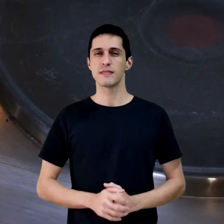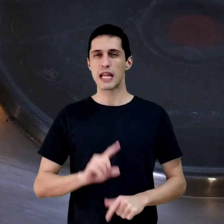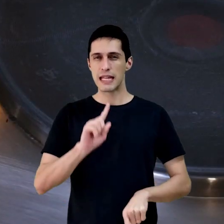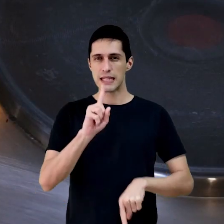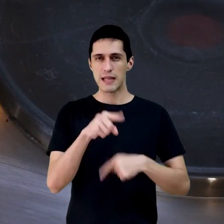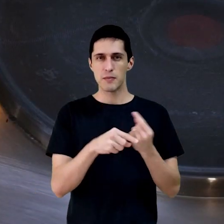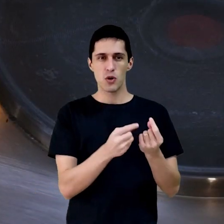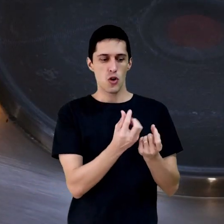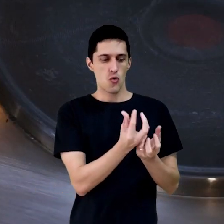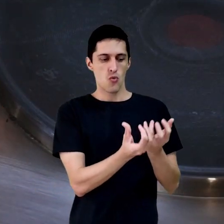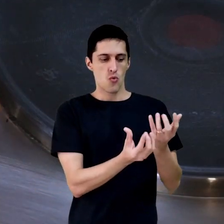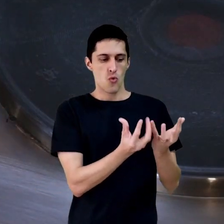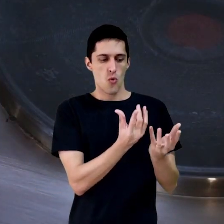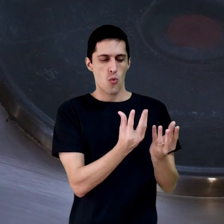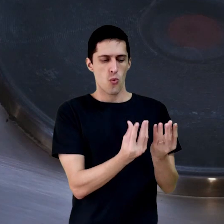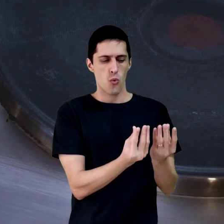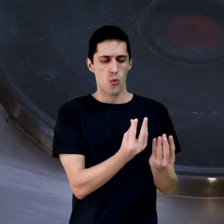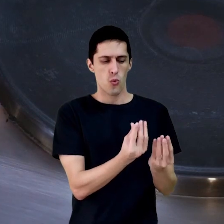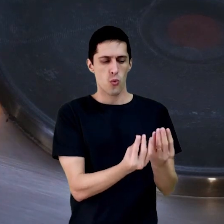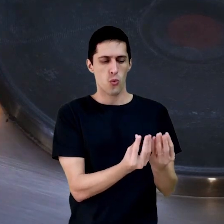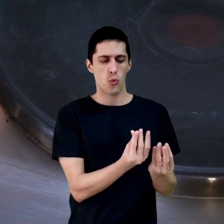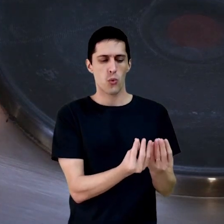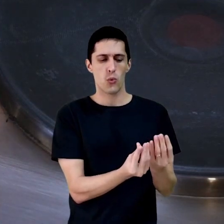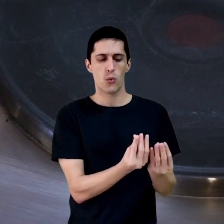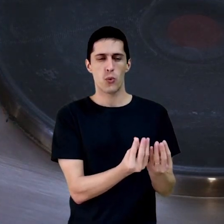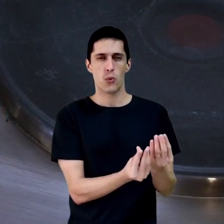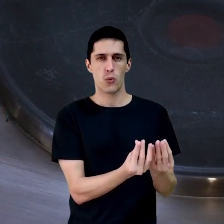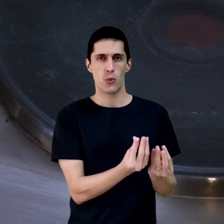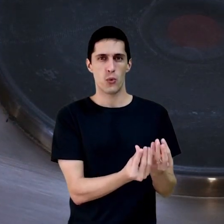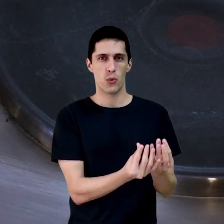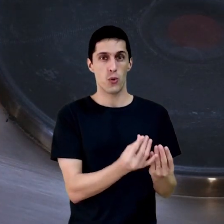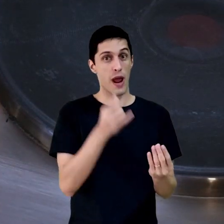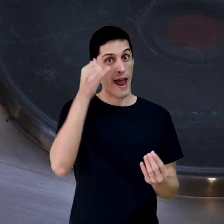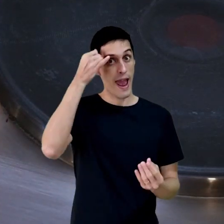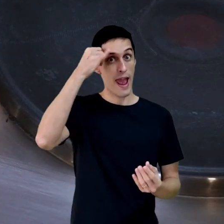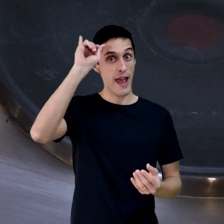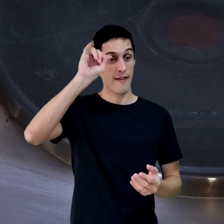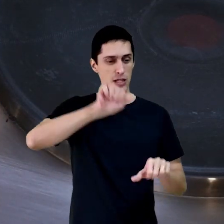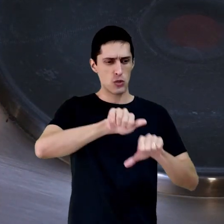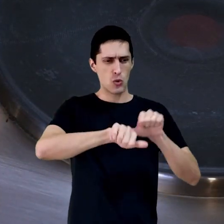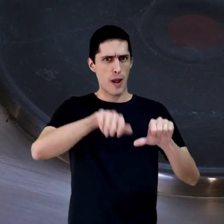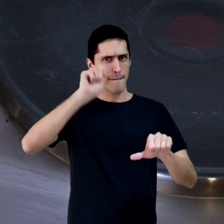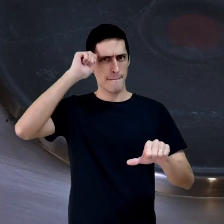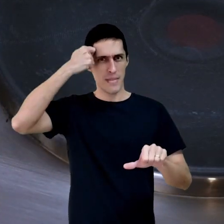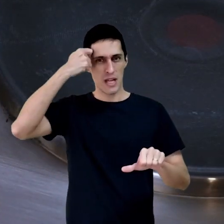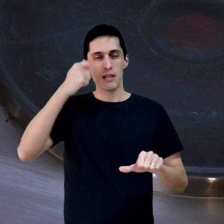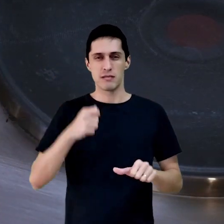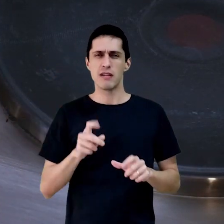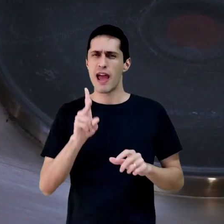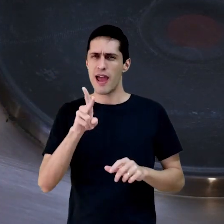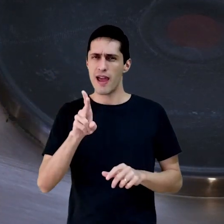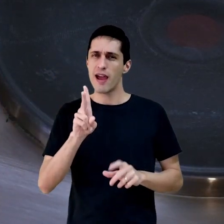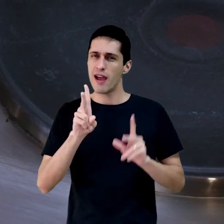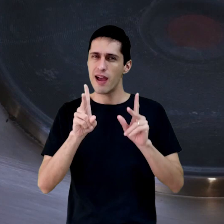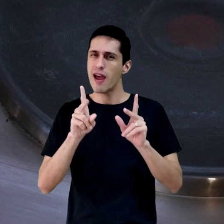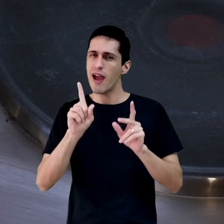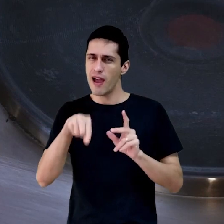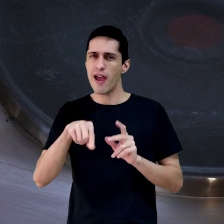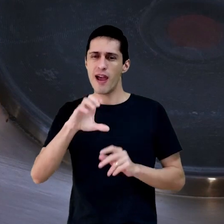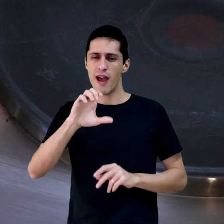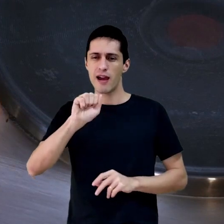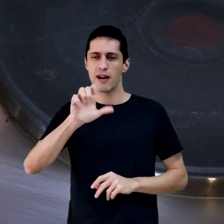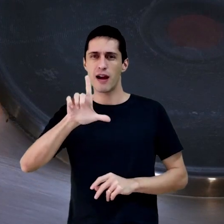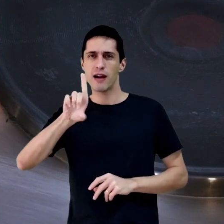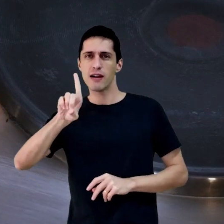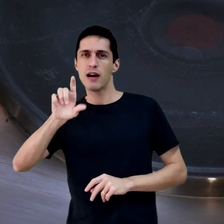Abaixe um pouco o fogo para não queimar a nossa calda. É aquela calda de pudim tradicional que a gente